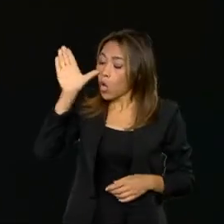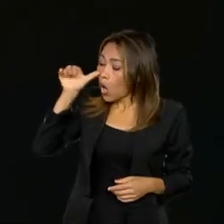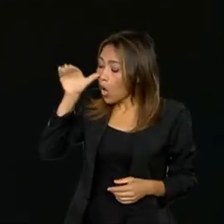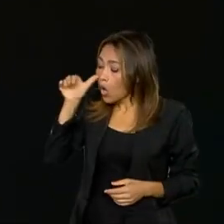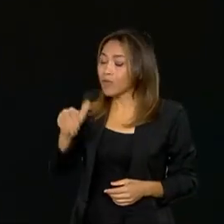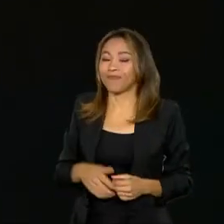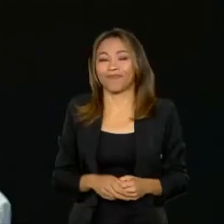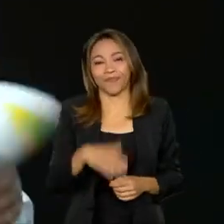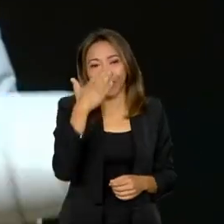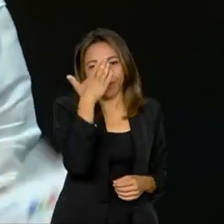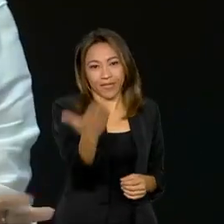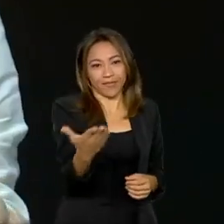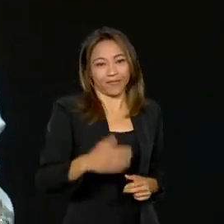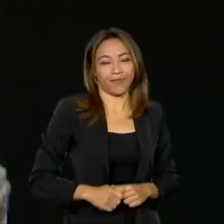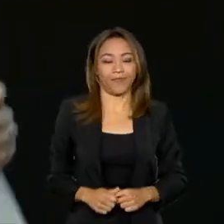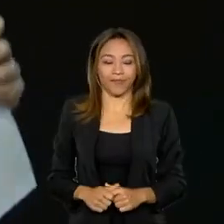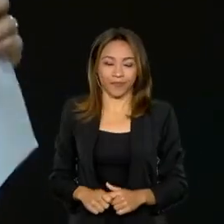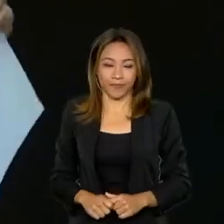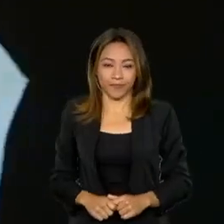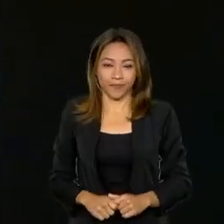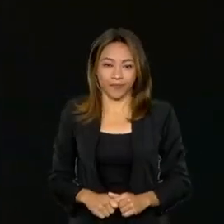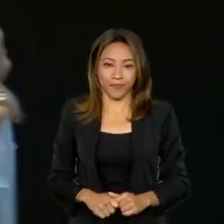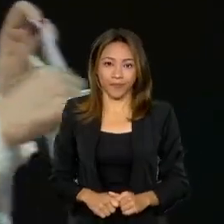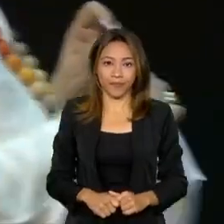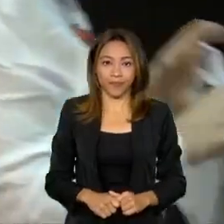Muito obrigada.